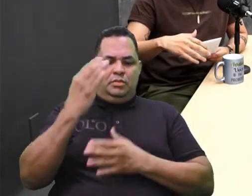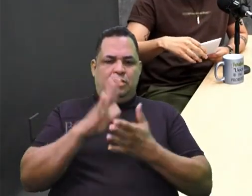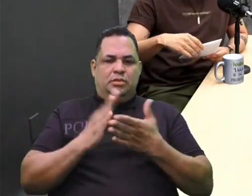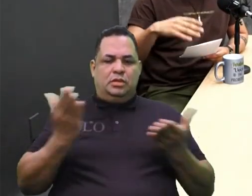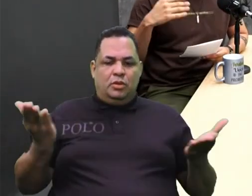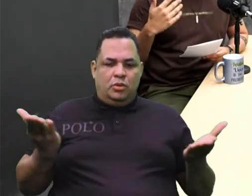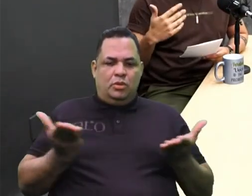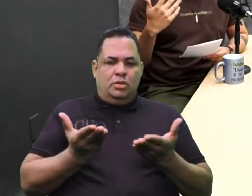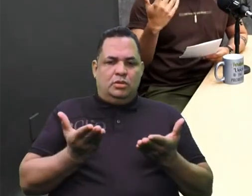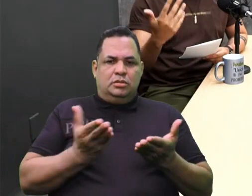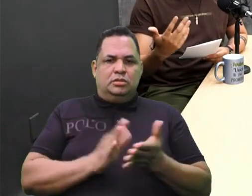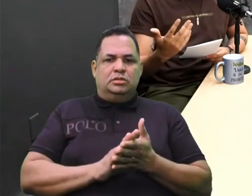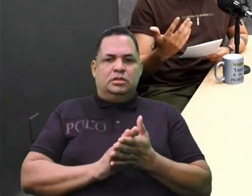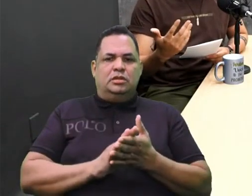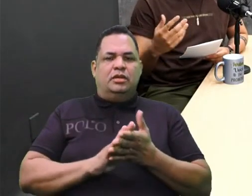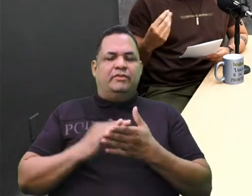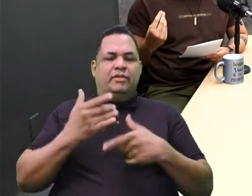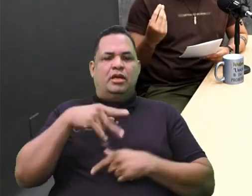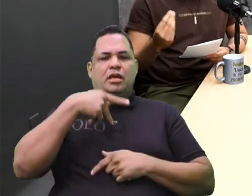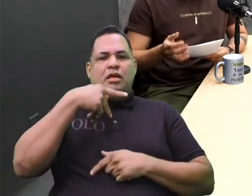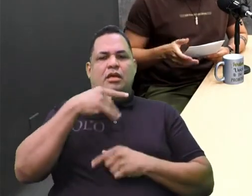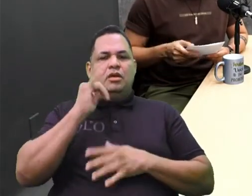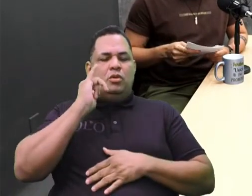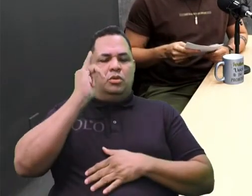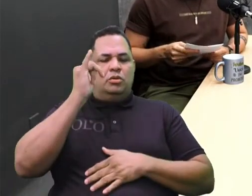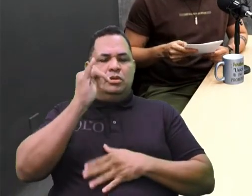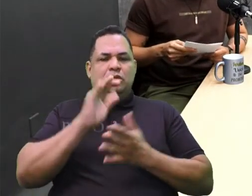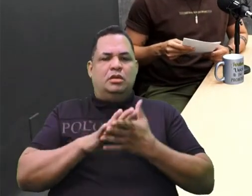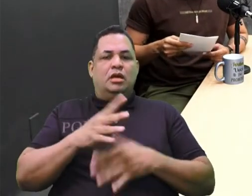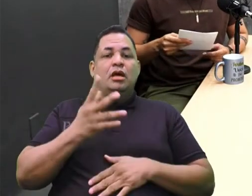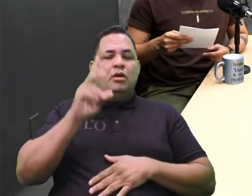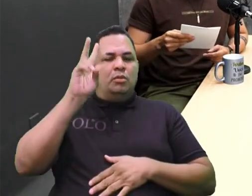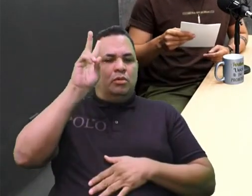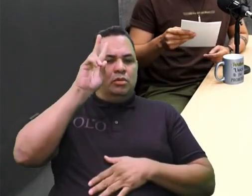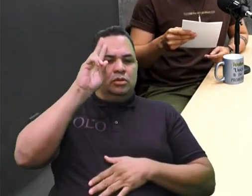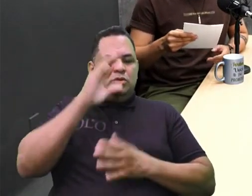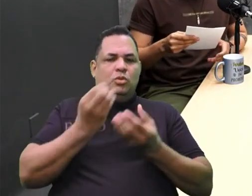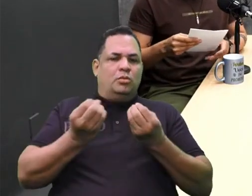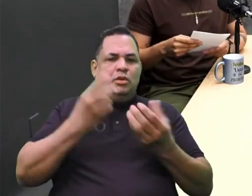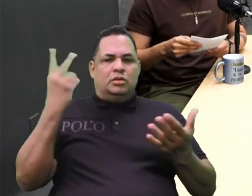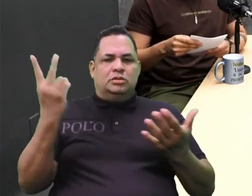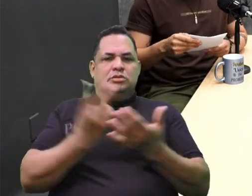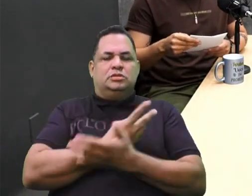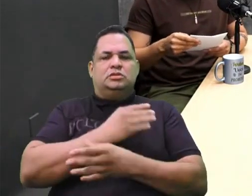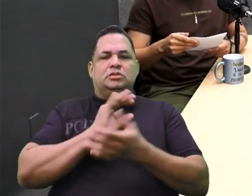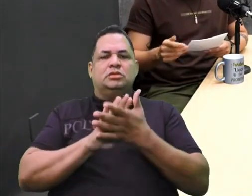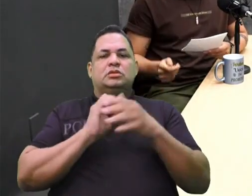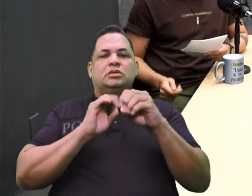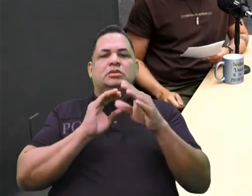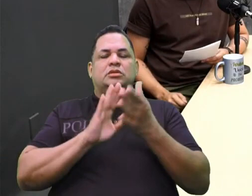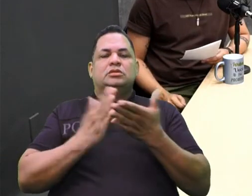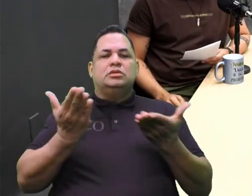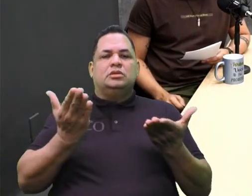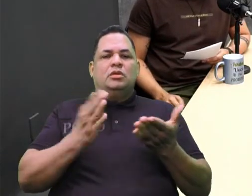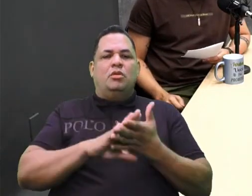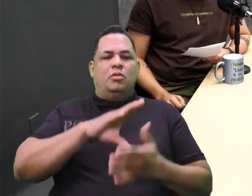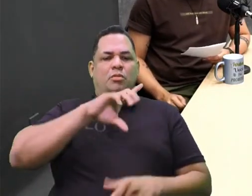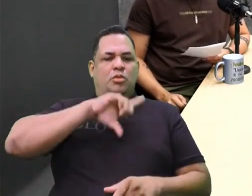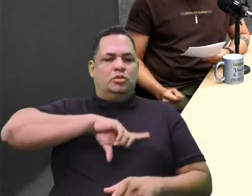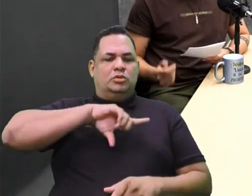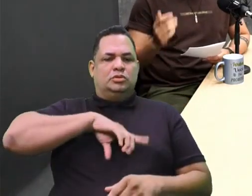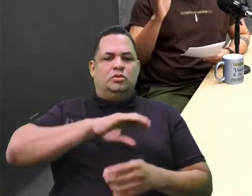gente hoje, porque ela vai contar um pouquinho da experiência dela e como se deu essa educação. Já ministrou aulas de português como segunda